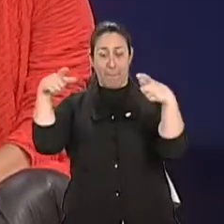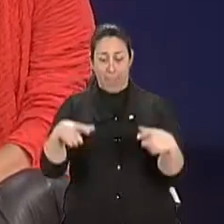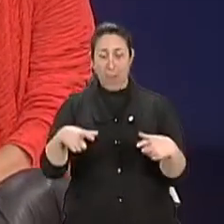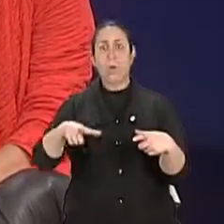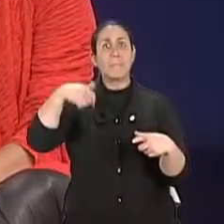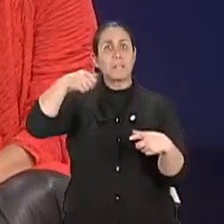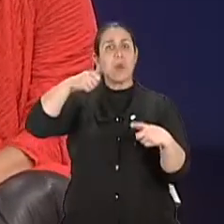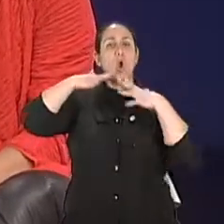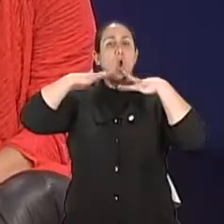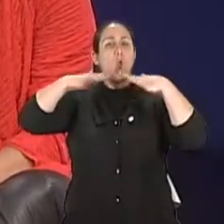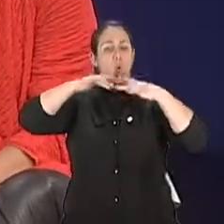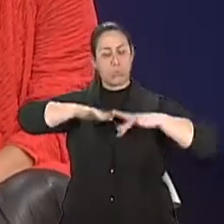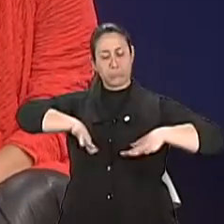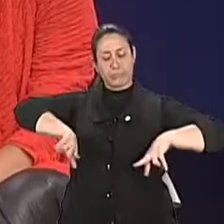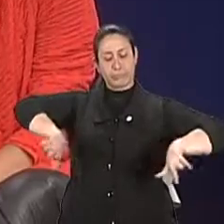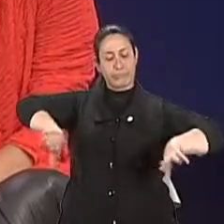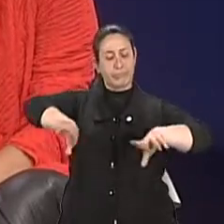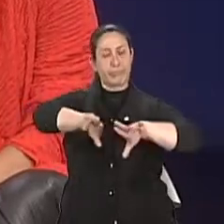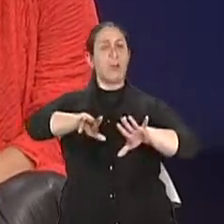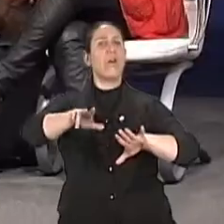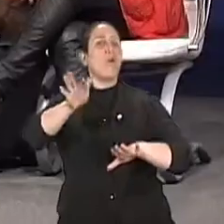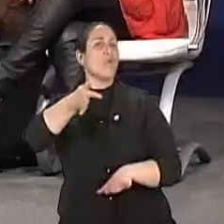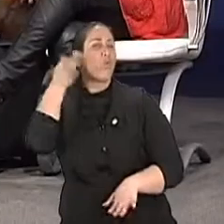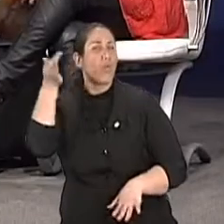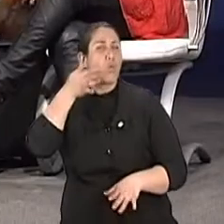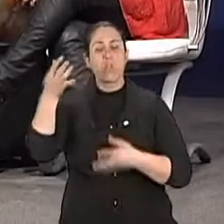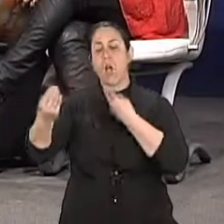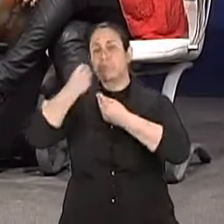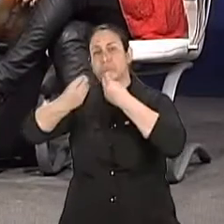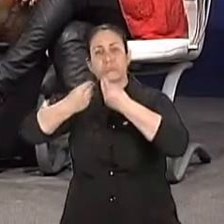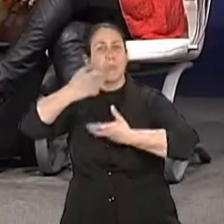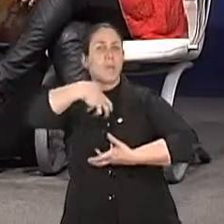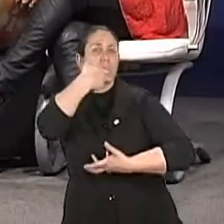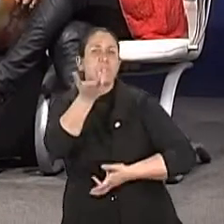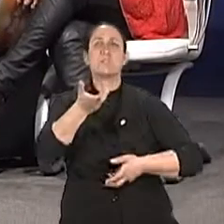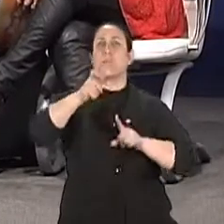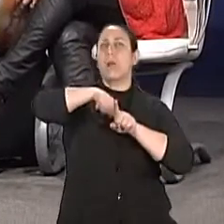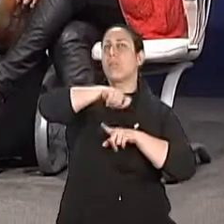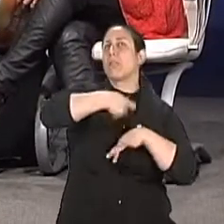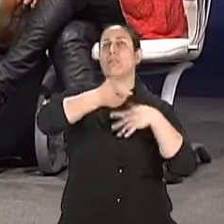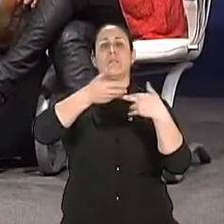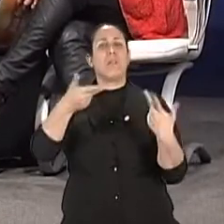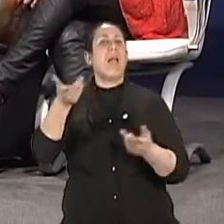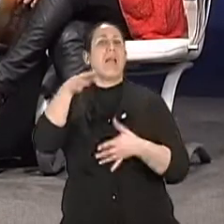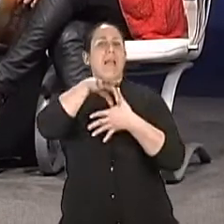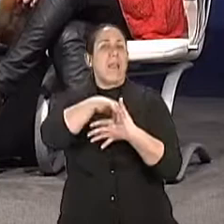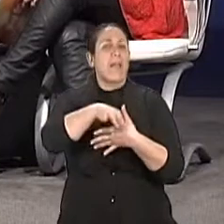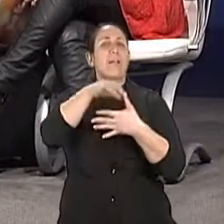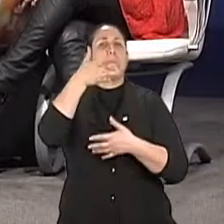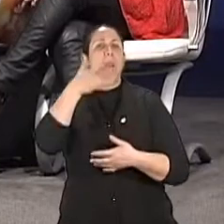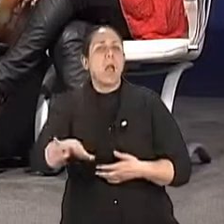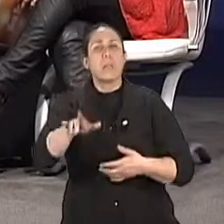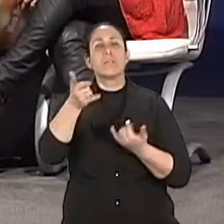Vegetais, frutas, né? Carne variadas, principalmente carnes brancas, peixe,